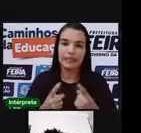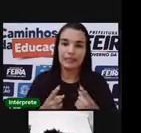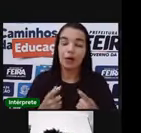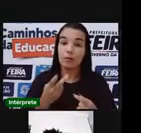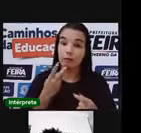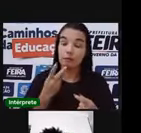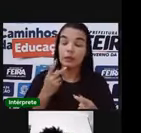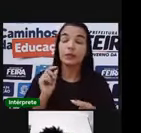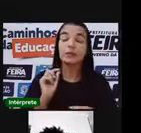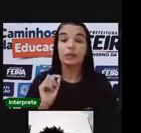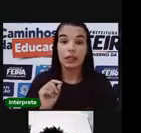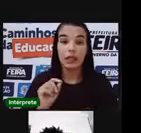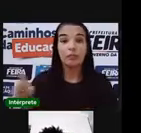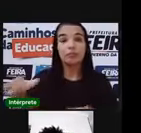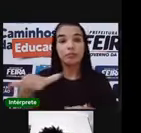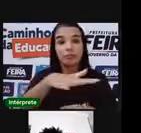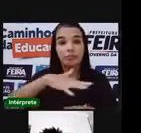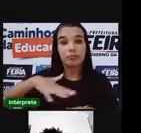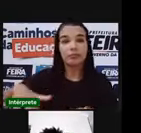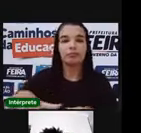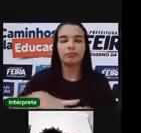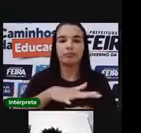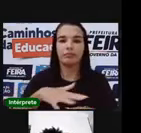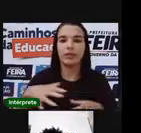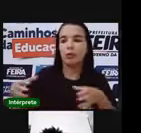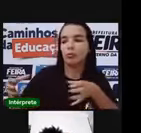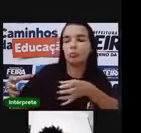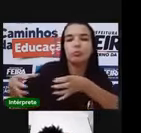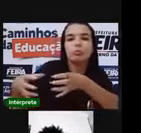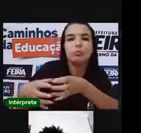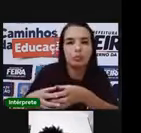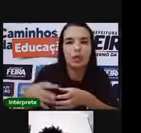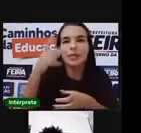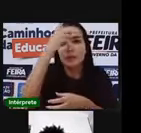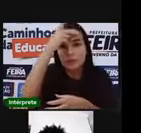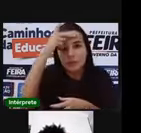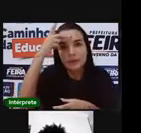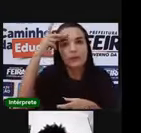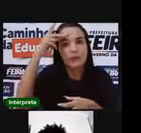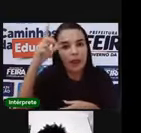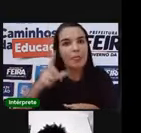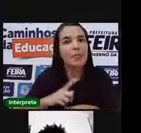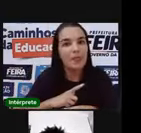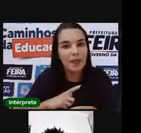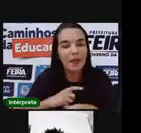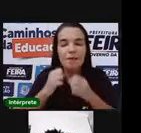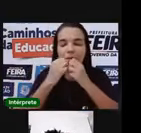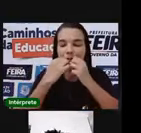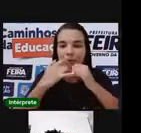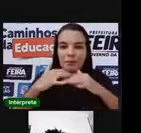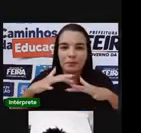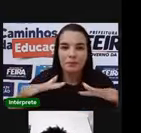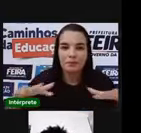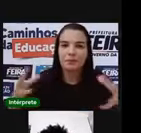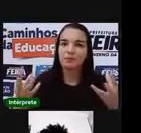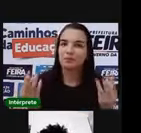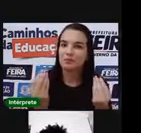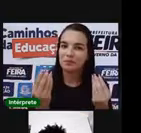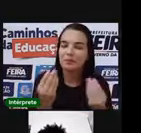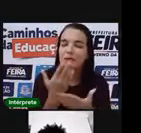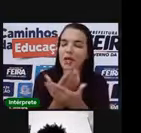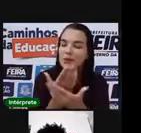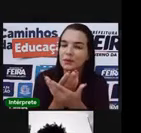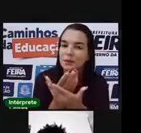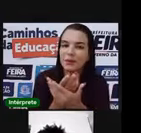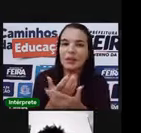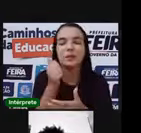aí para essa turma, né? Para esse público que deve estar aqui, em maioria, que são os estudantes,